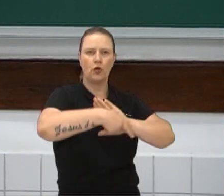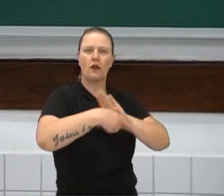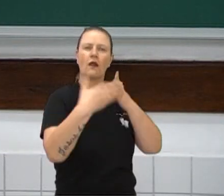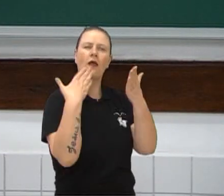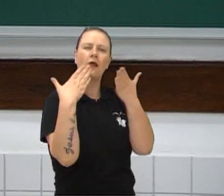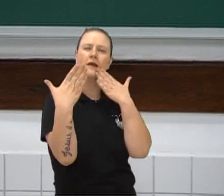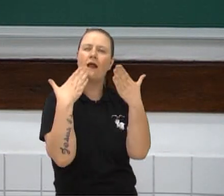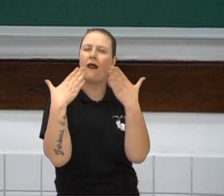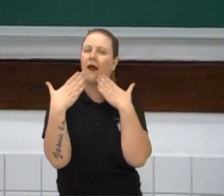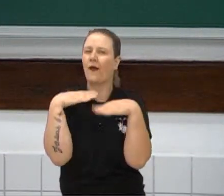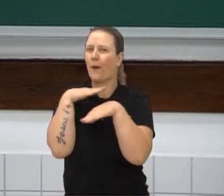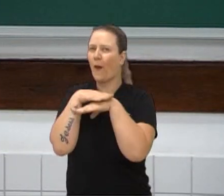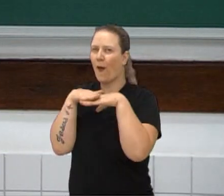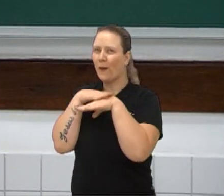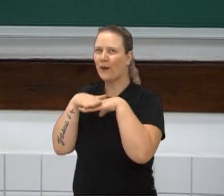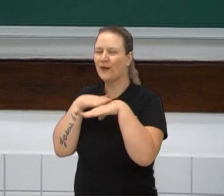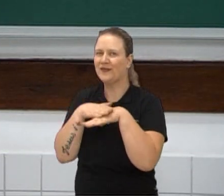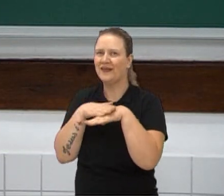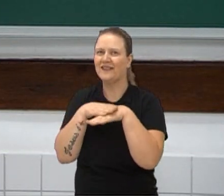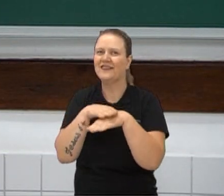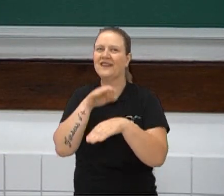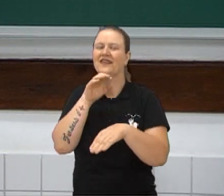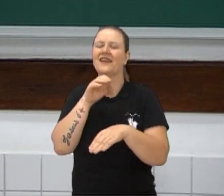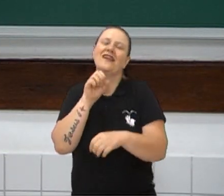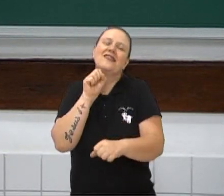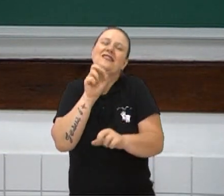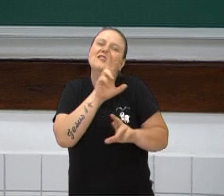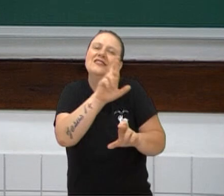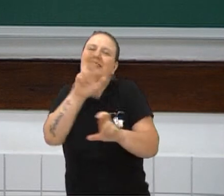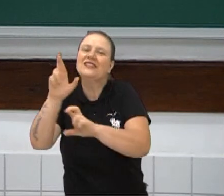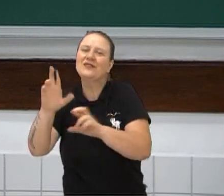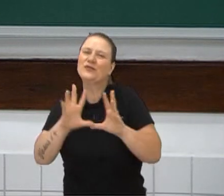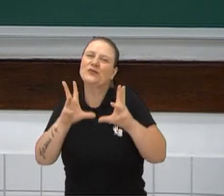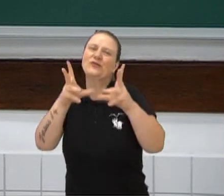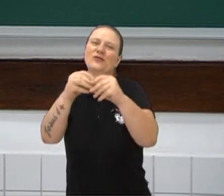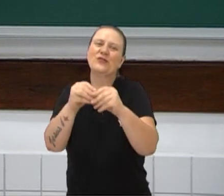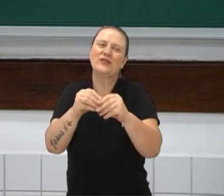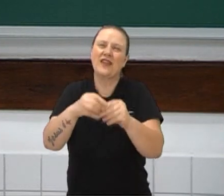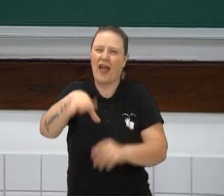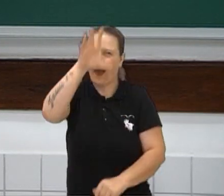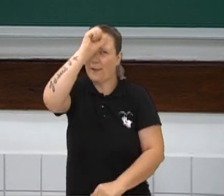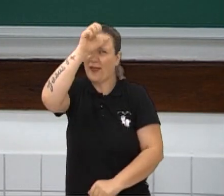diálogo. Espero que vocês tenham aprendido.